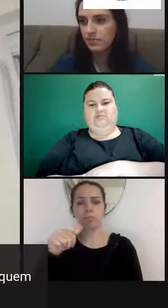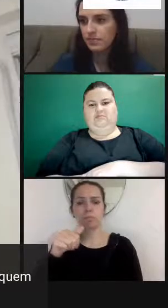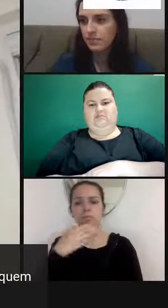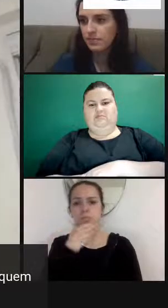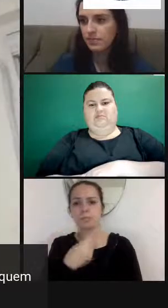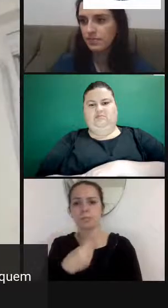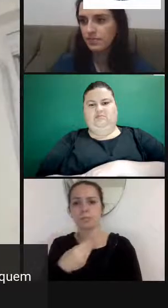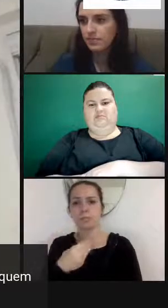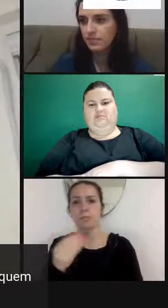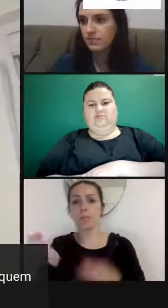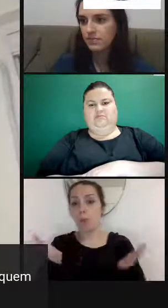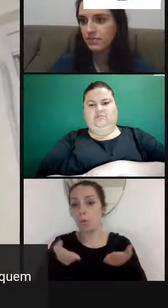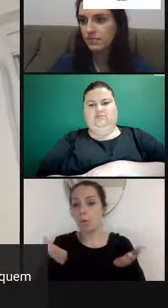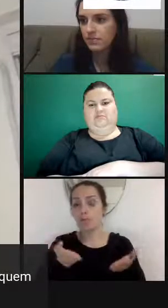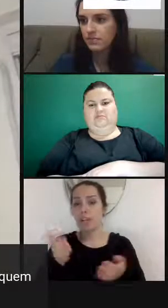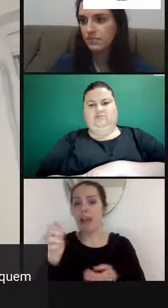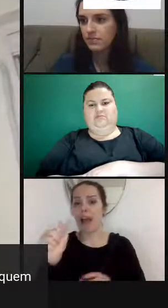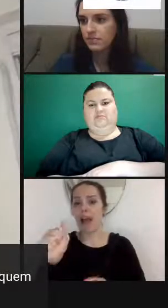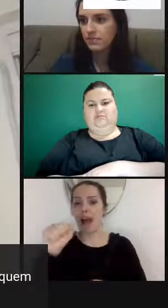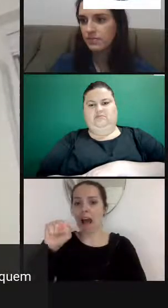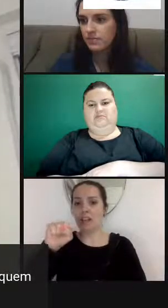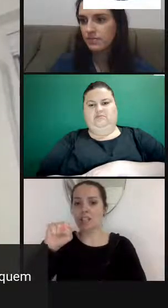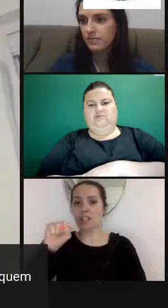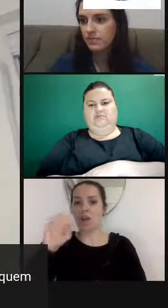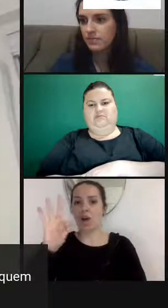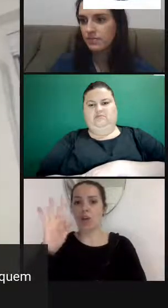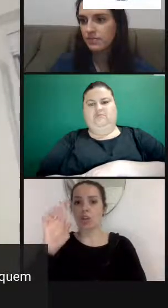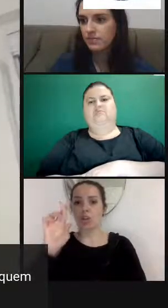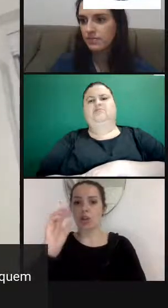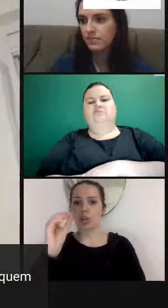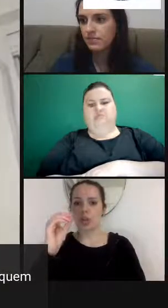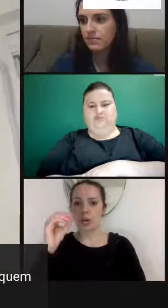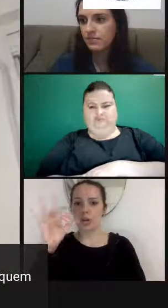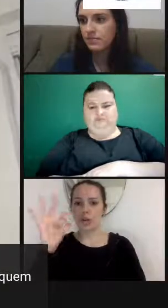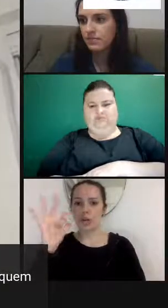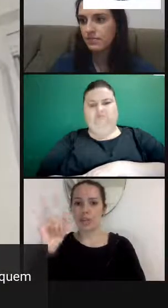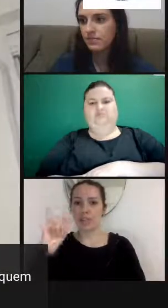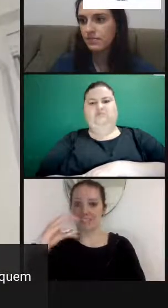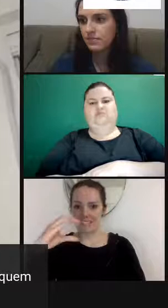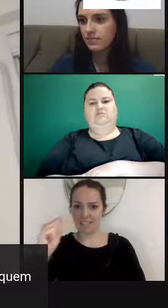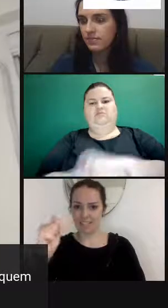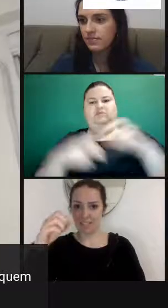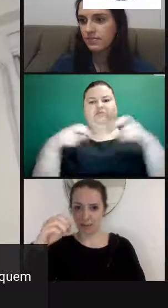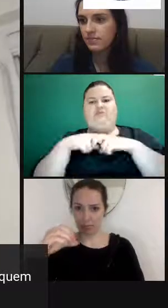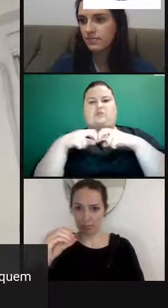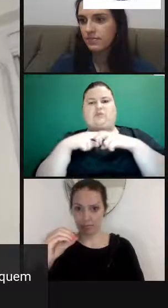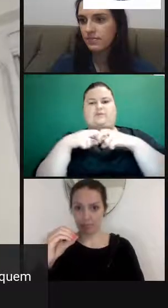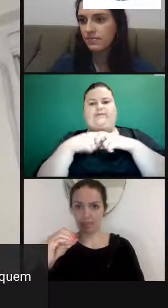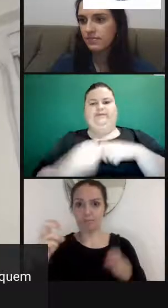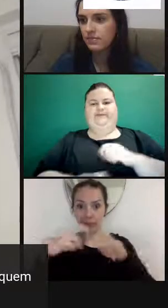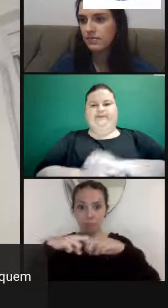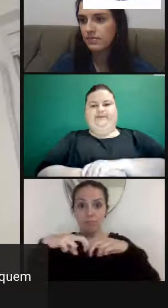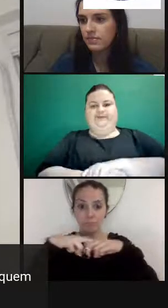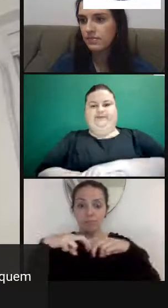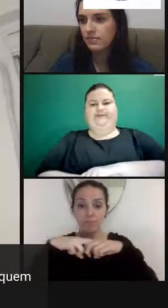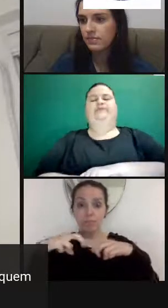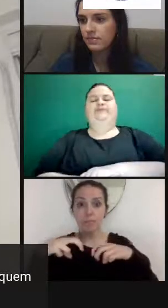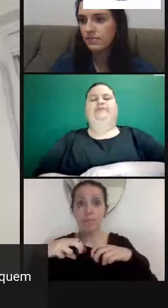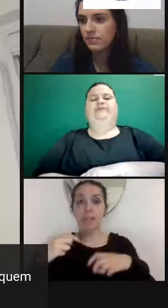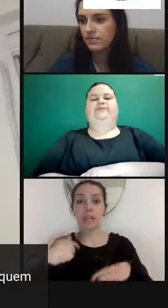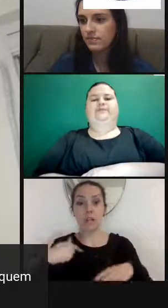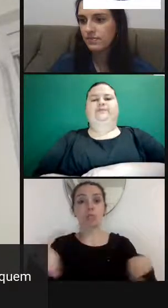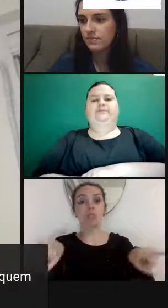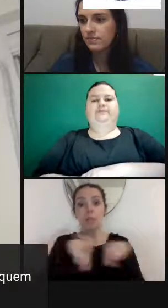quer trabalhar astrofísica Ele é professor universitário e na época que eu ingressei na teologia Ele também era né então eu lembro que